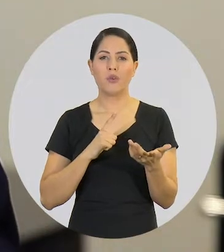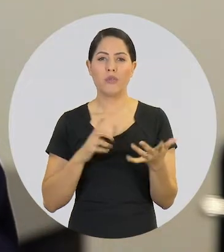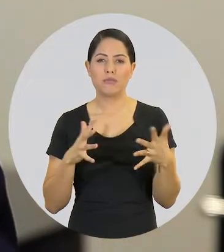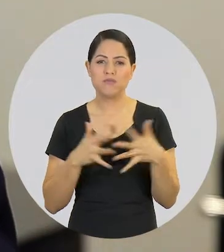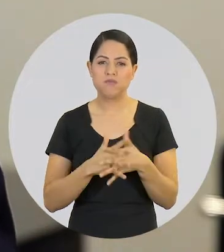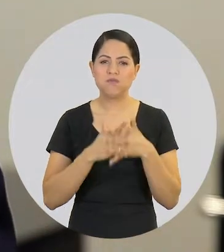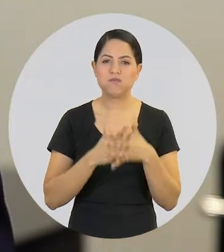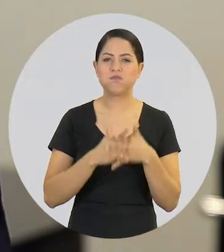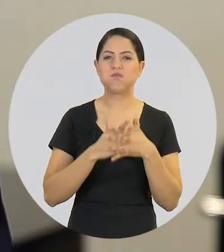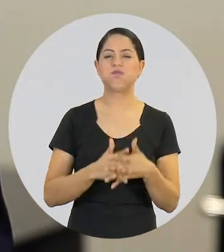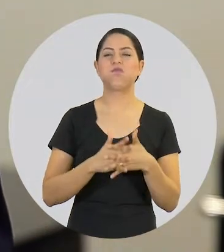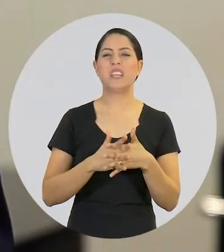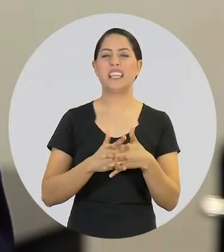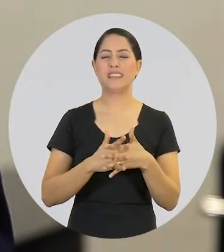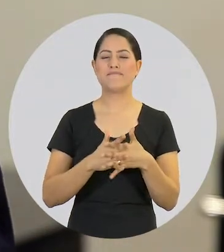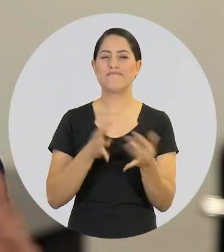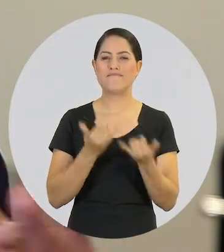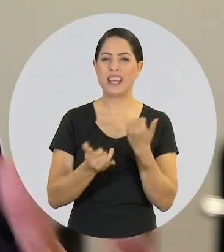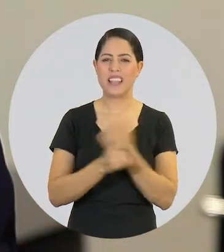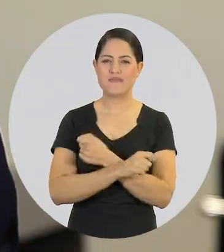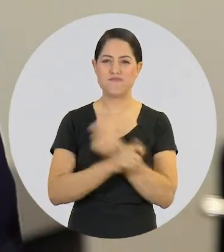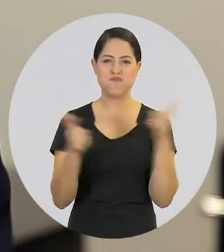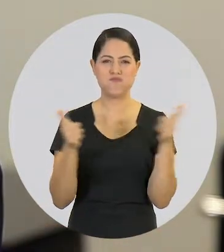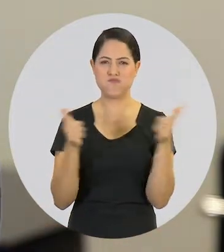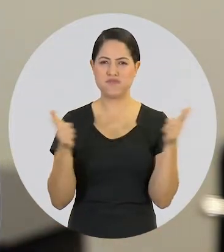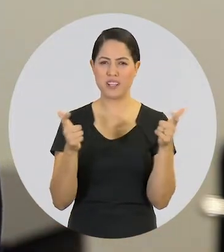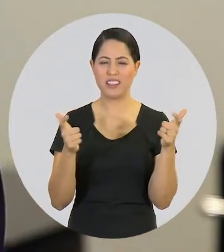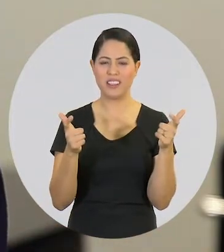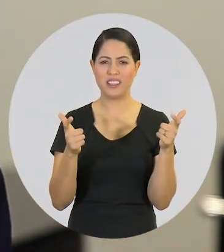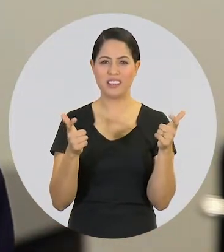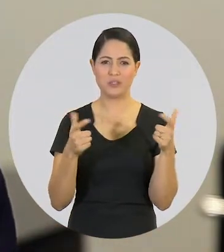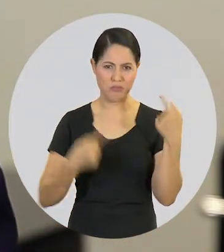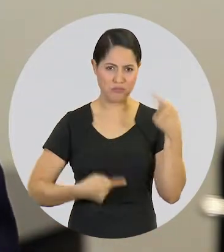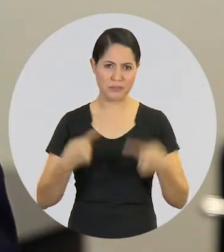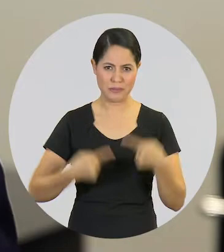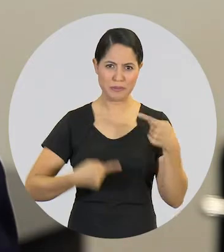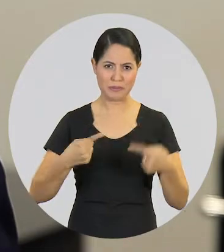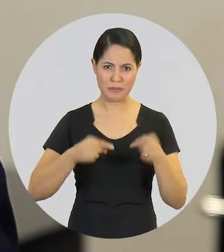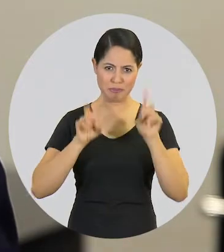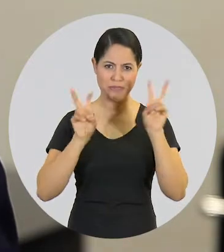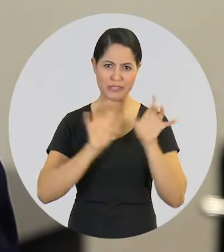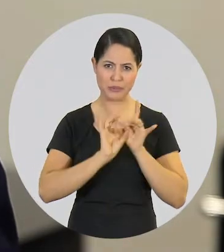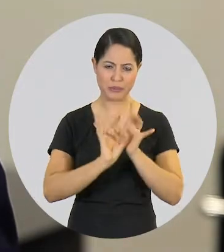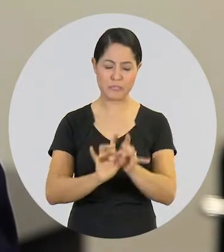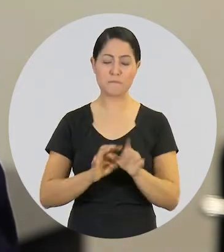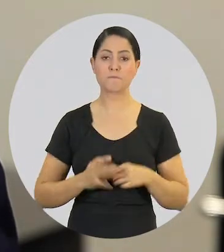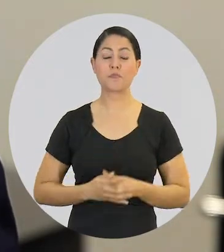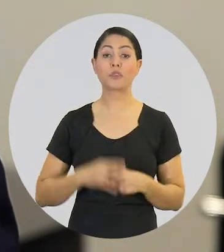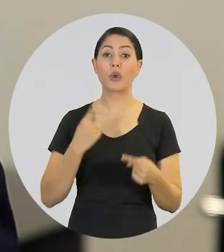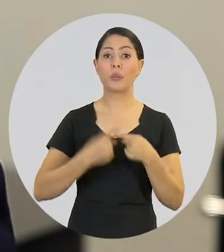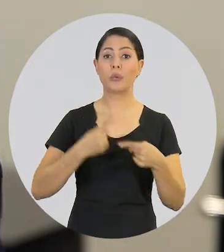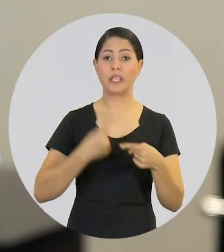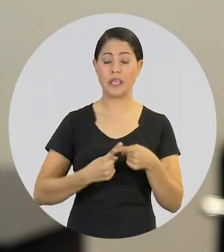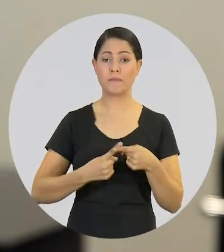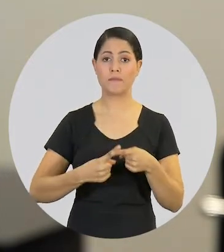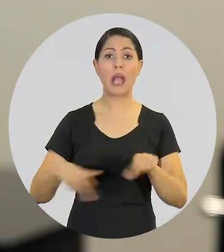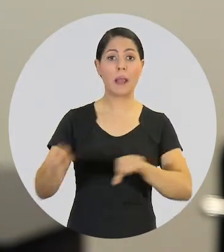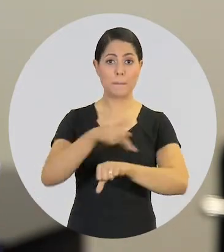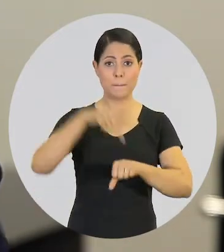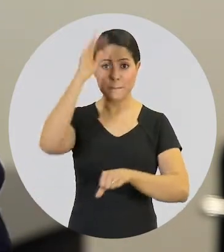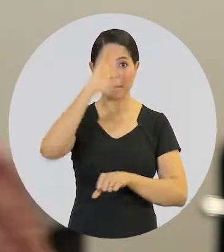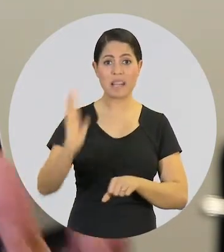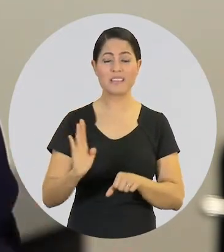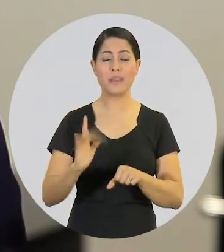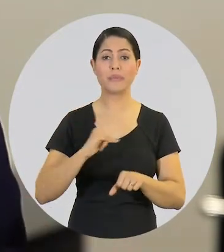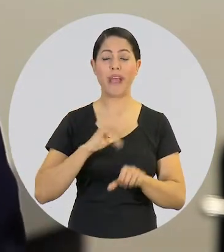certa conturbação muito exagerada no contexto político, né? Nós temos aí hoje um país que